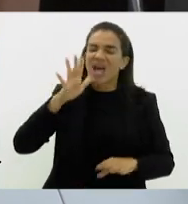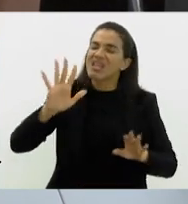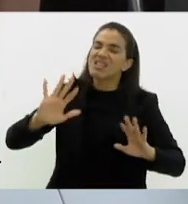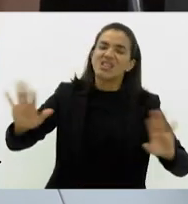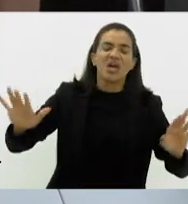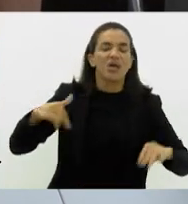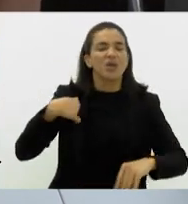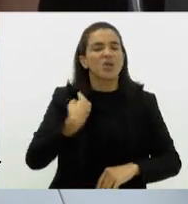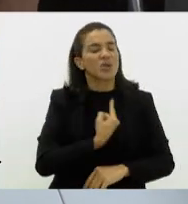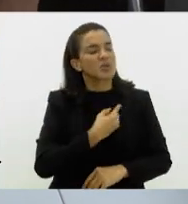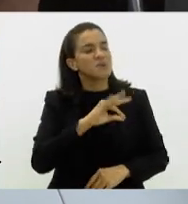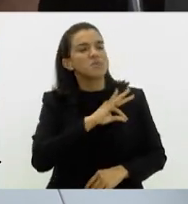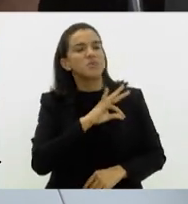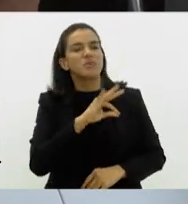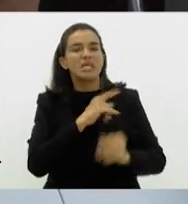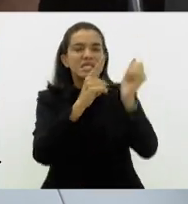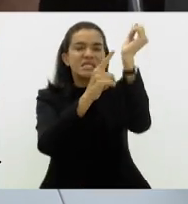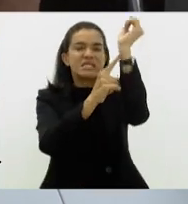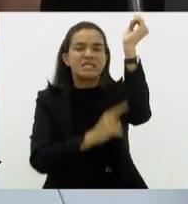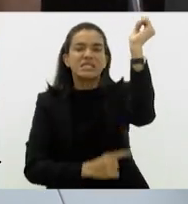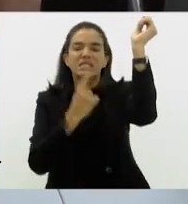da PM temos sangue azul.